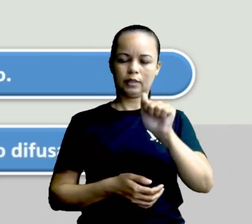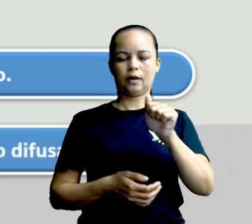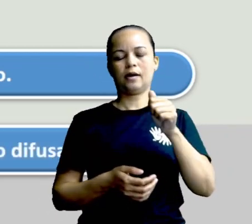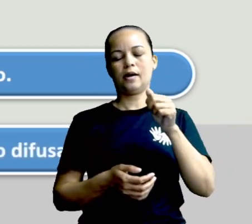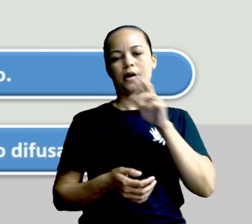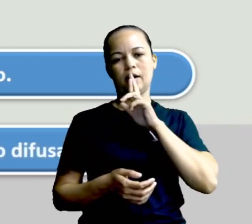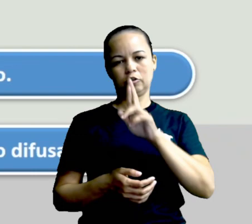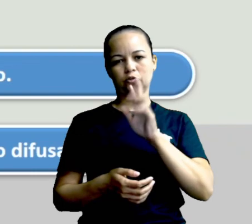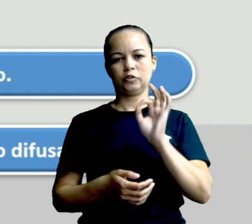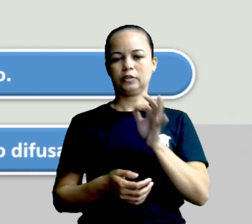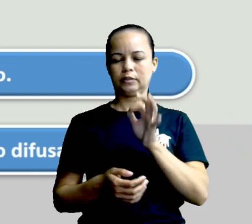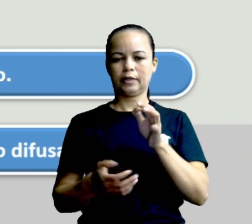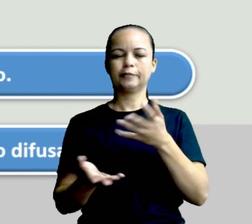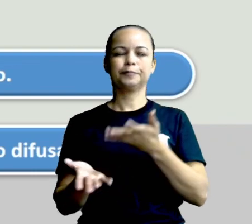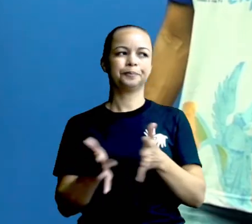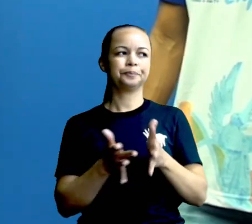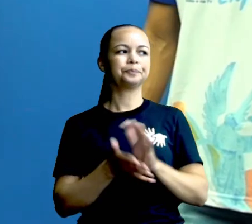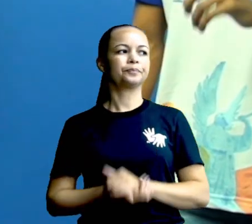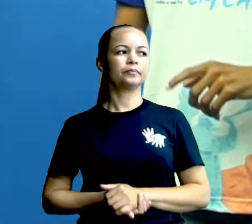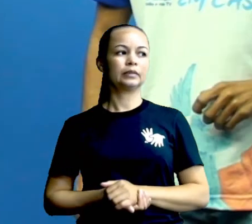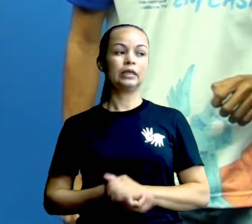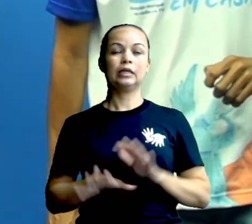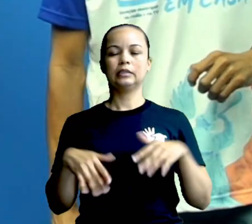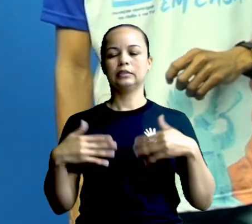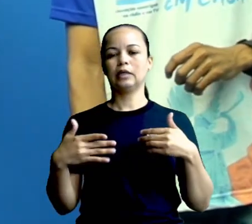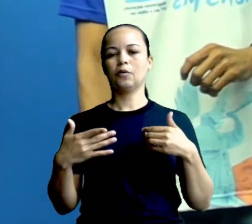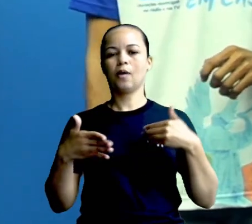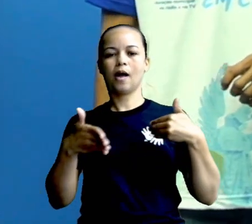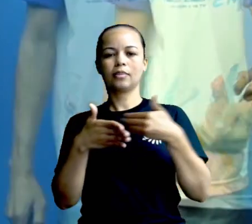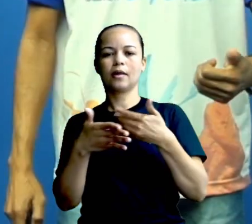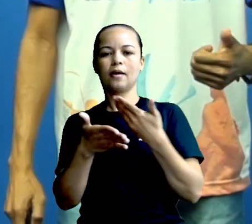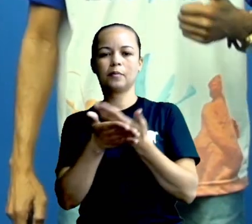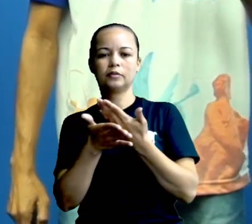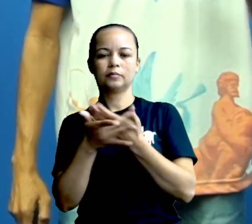a alternativa. Ok? Eu tenho também certeza que vocês